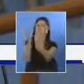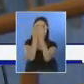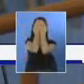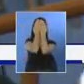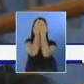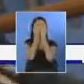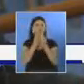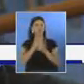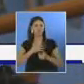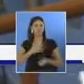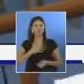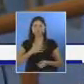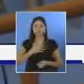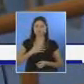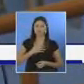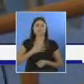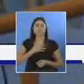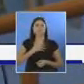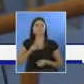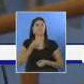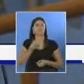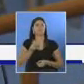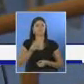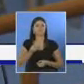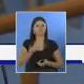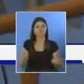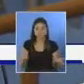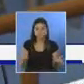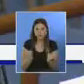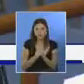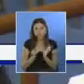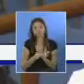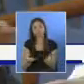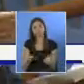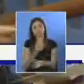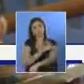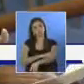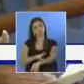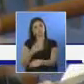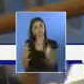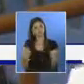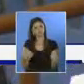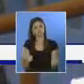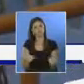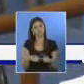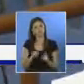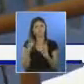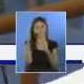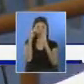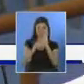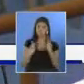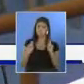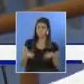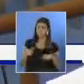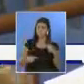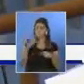menos competente? Ele é menos responsável? Então, eu lamento. Porque é um projeto